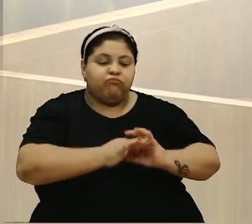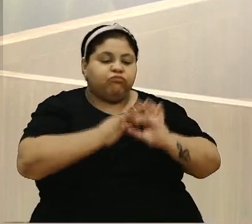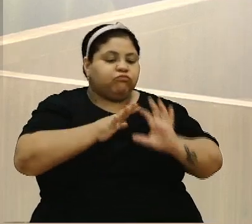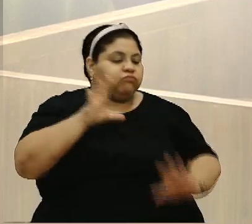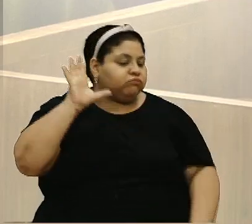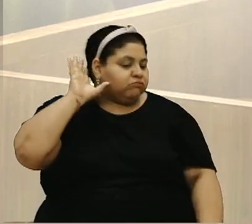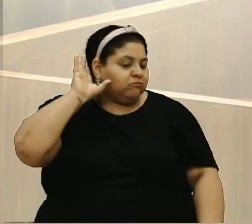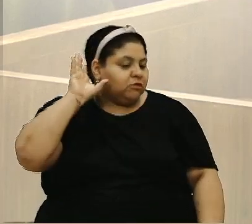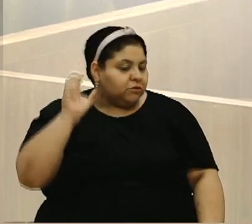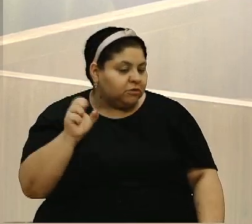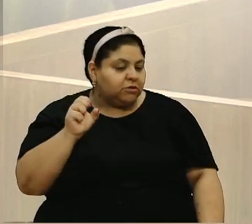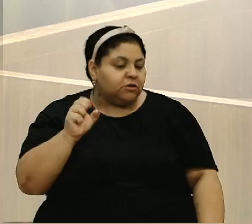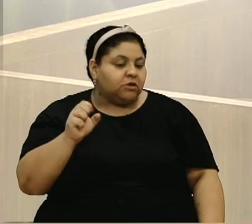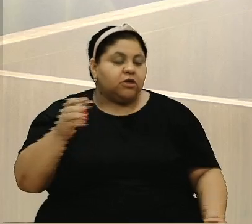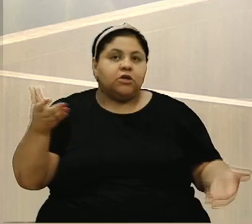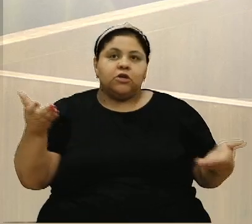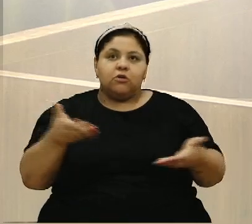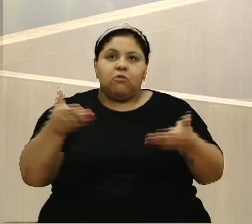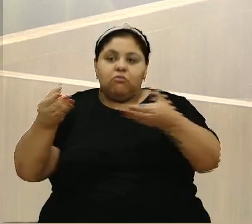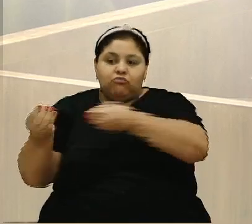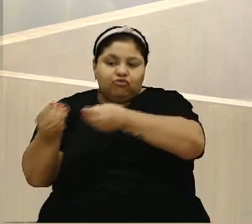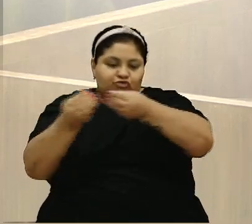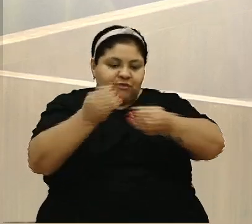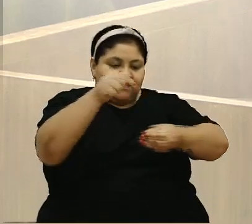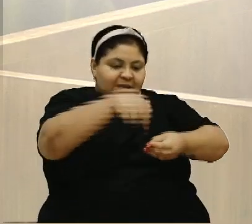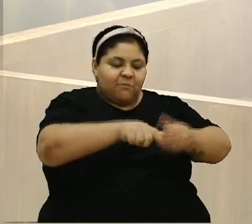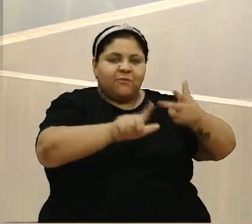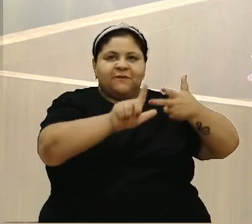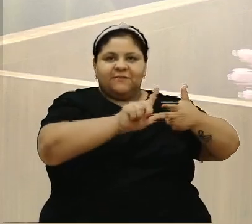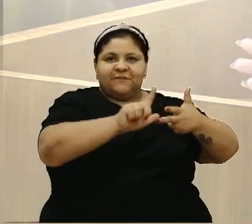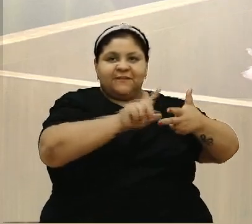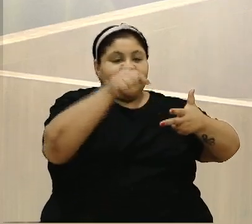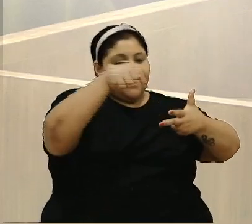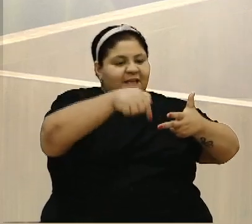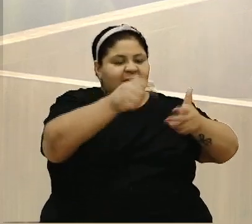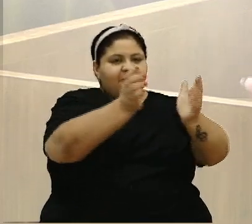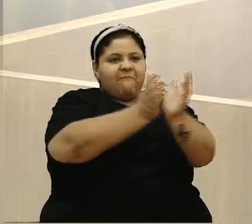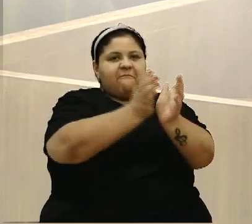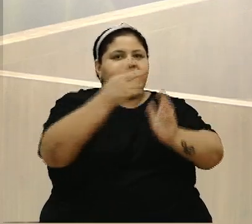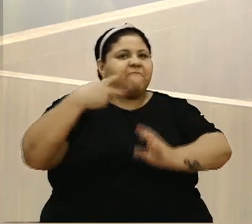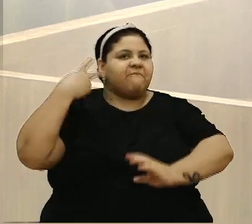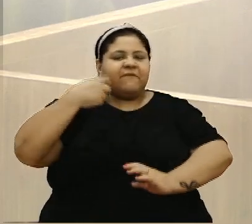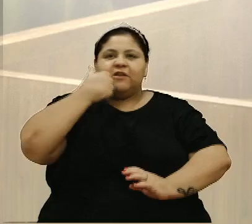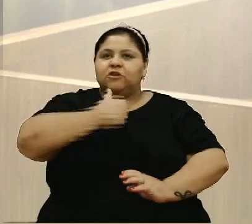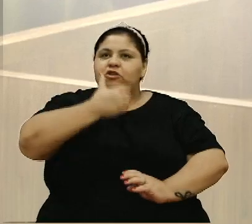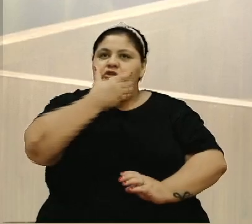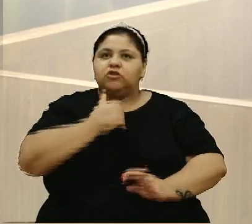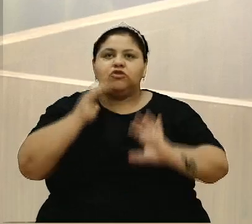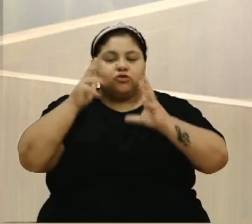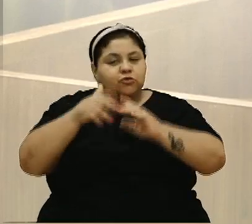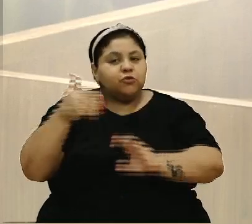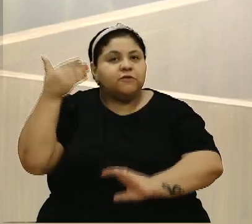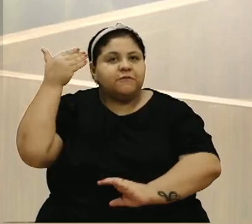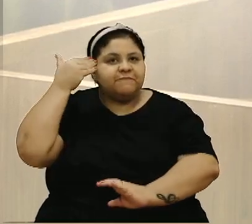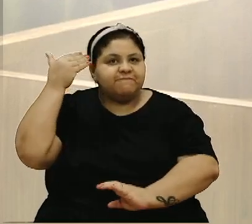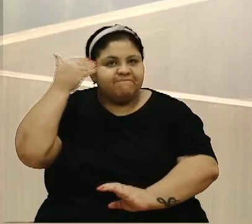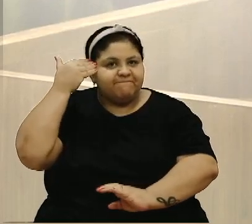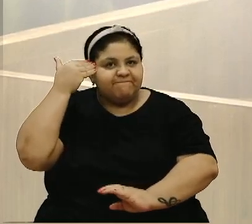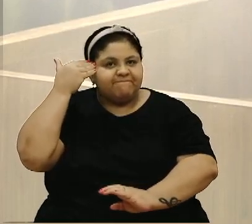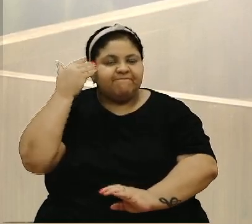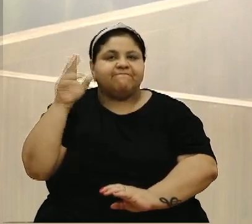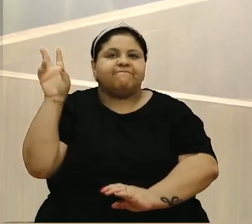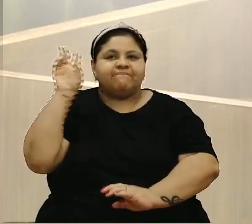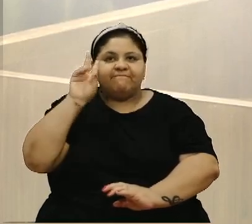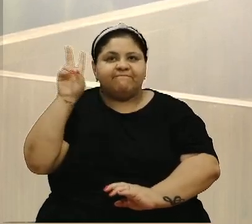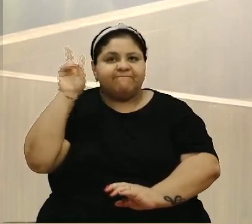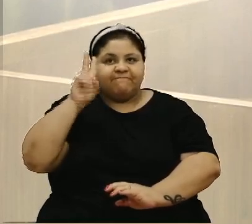ouvir que eu trouxe para o Legislativo. E aqui, colegas vereadores, todos sabem muito bem disso, essas